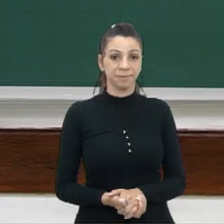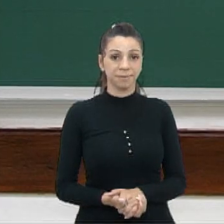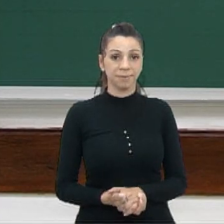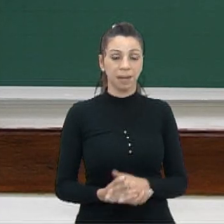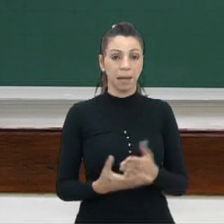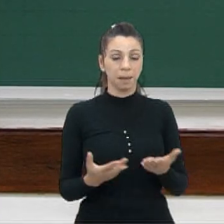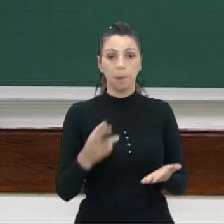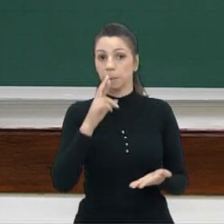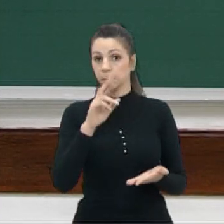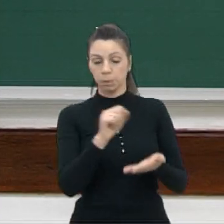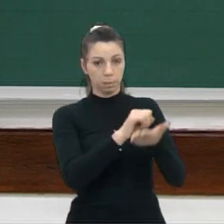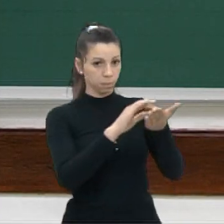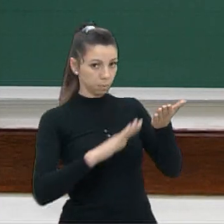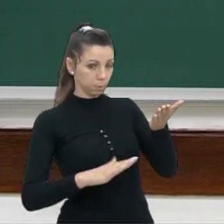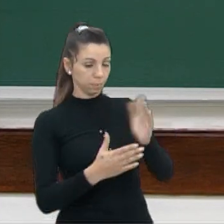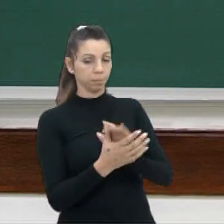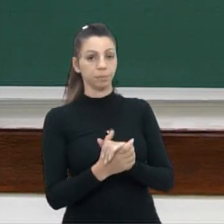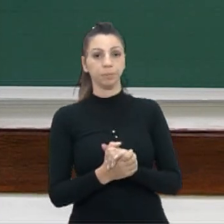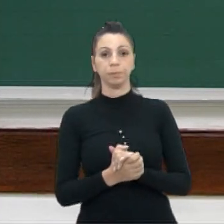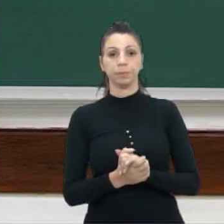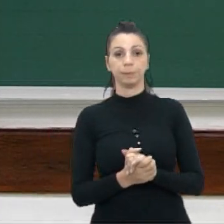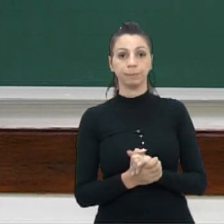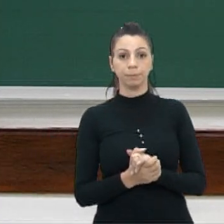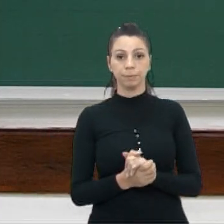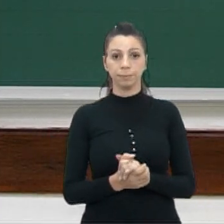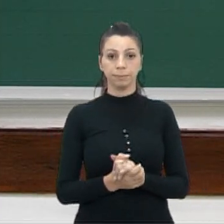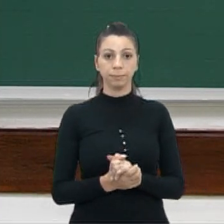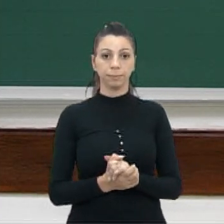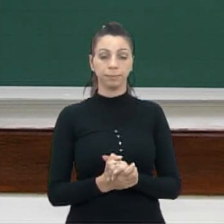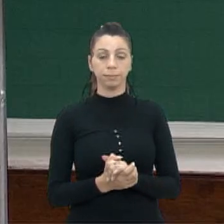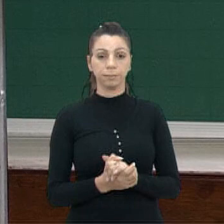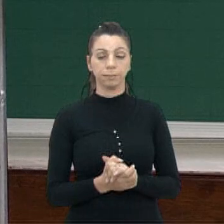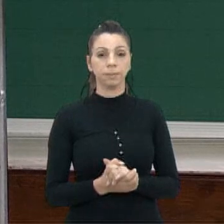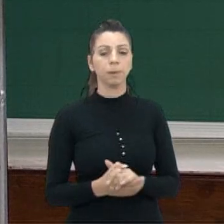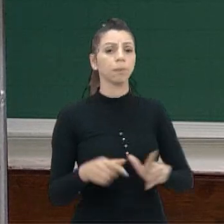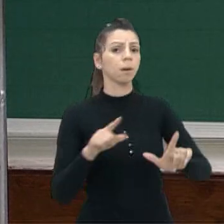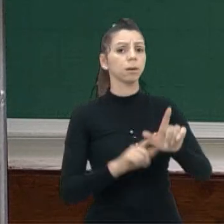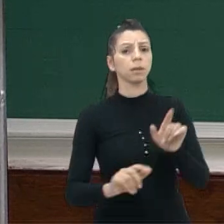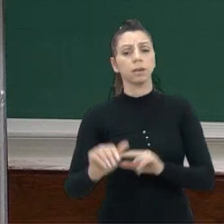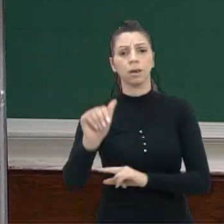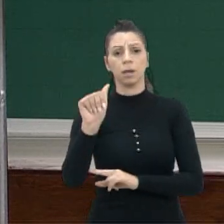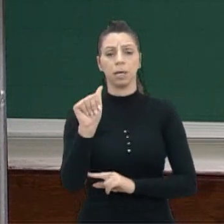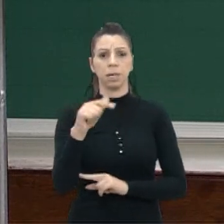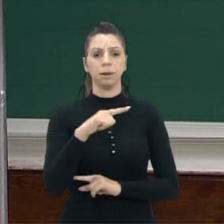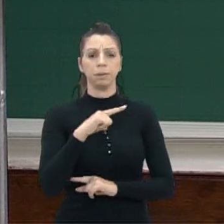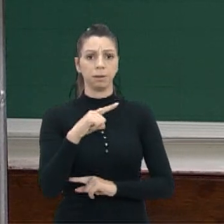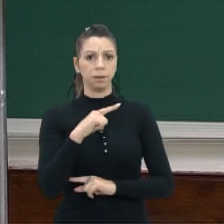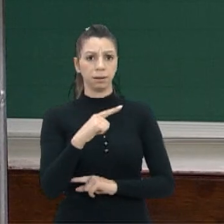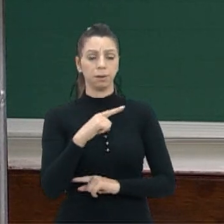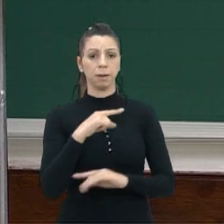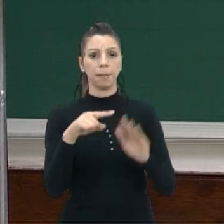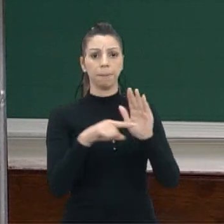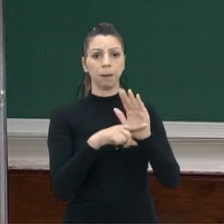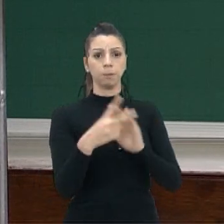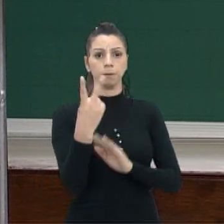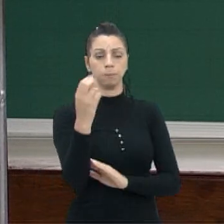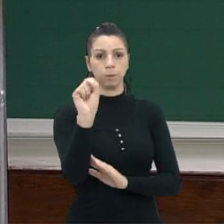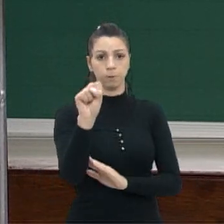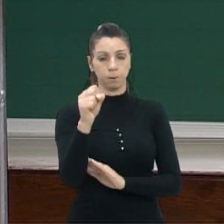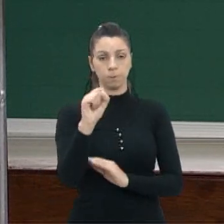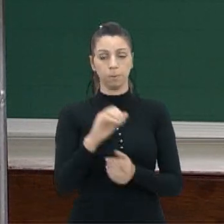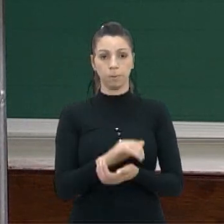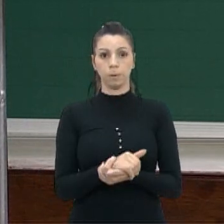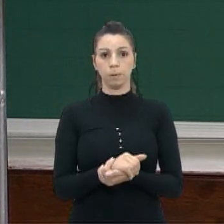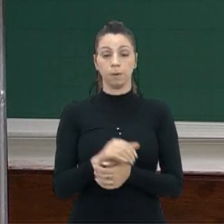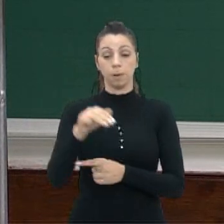Corrigindo esse exercício, então, olha só. Na letra A, eu tenho menos 28m